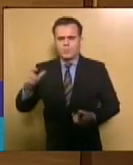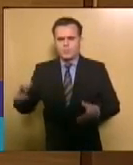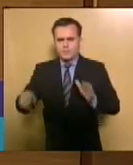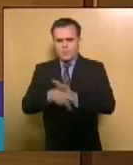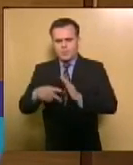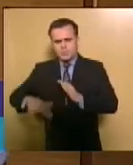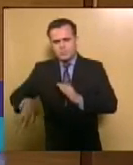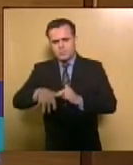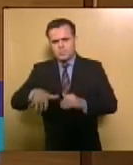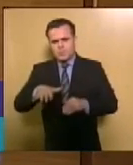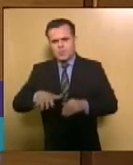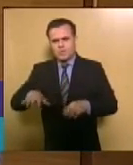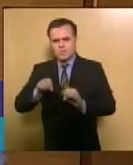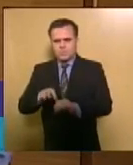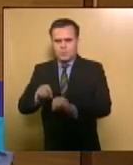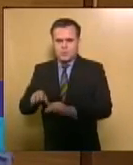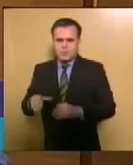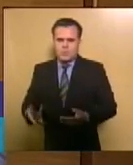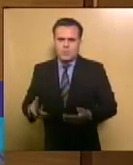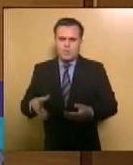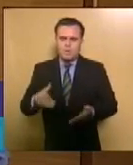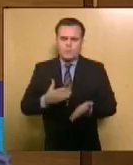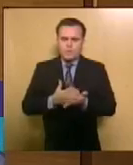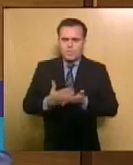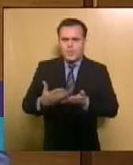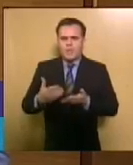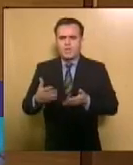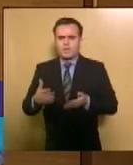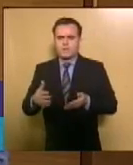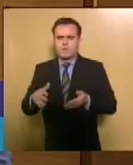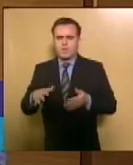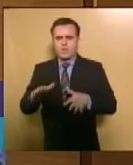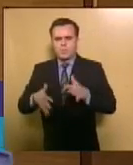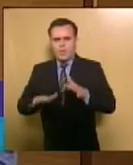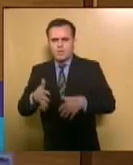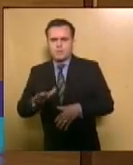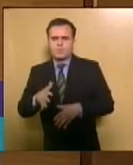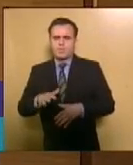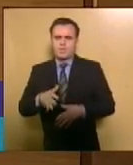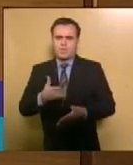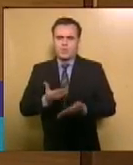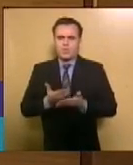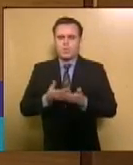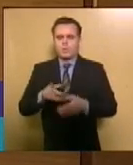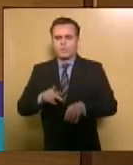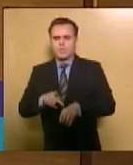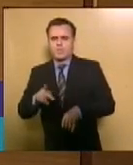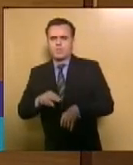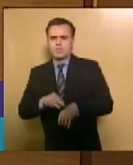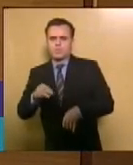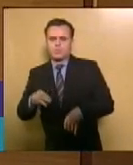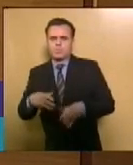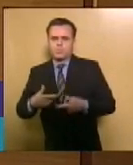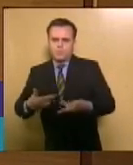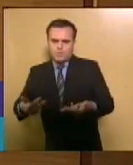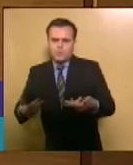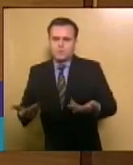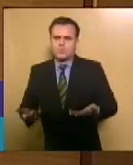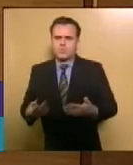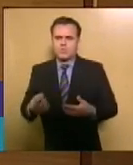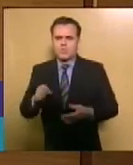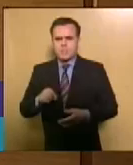seja ela primária média superior mestrado doutorado o que seja então sen eu pergunta